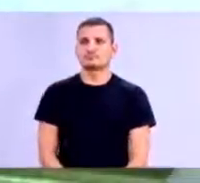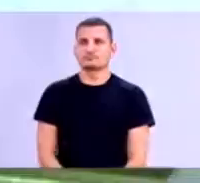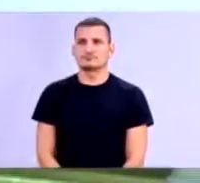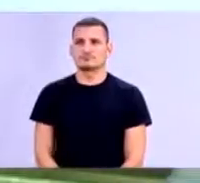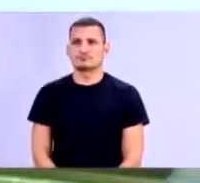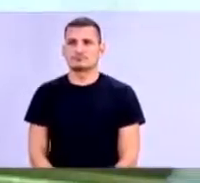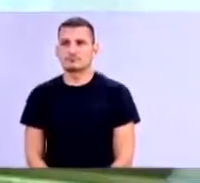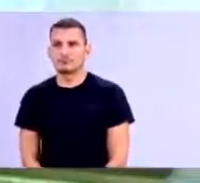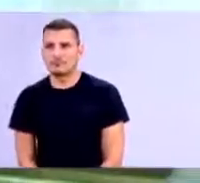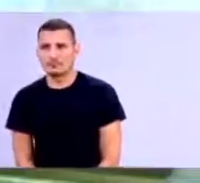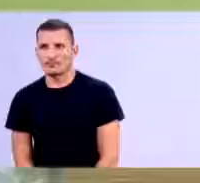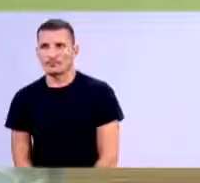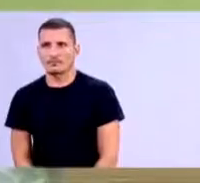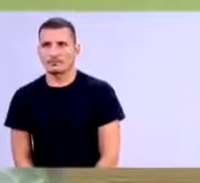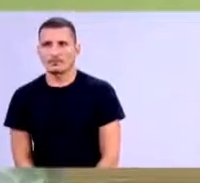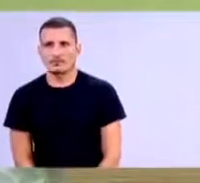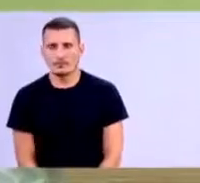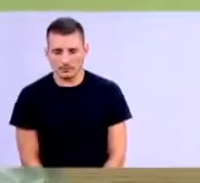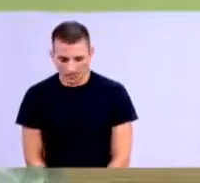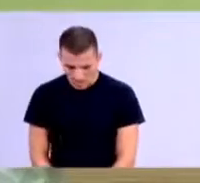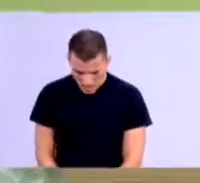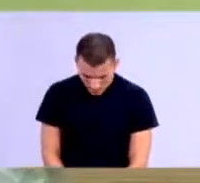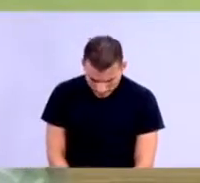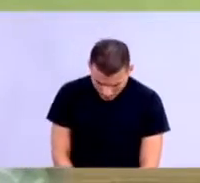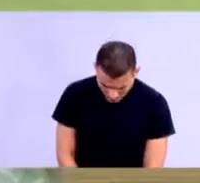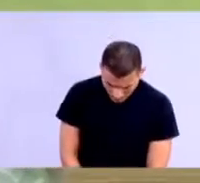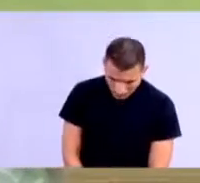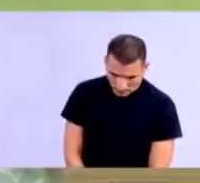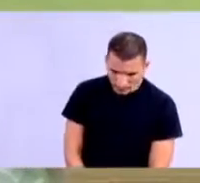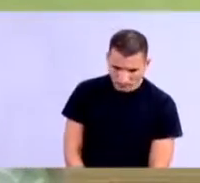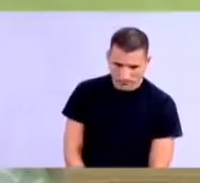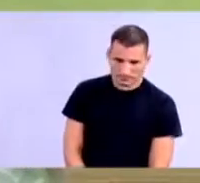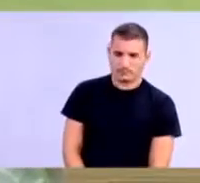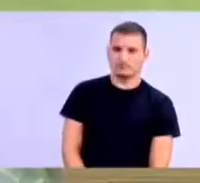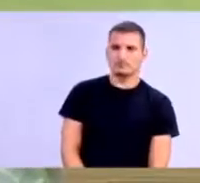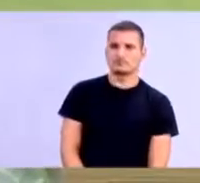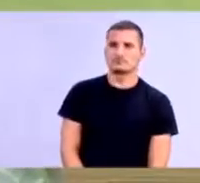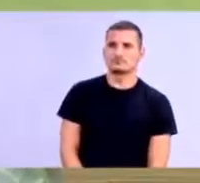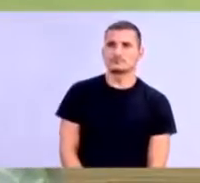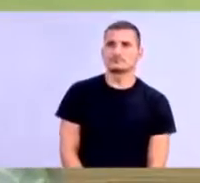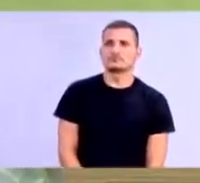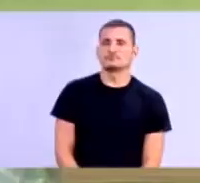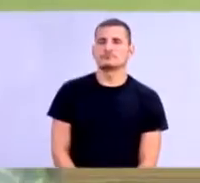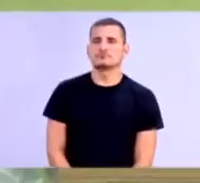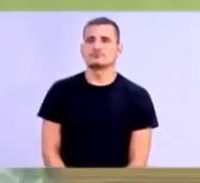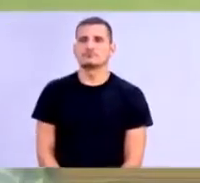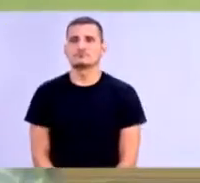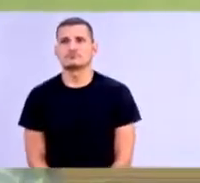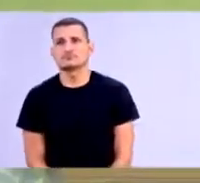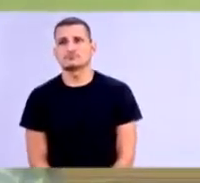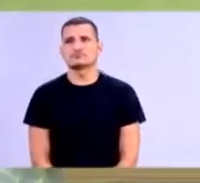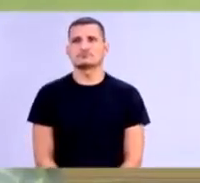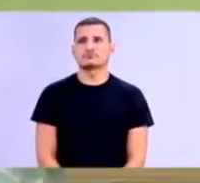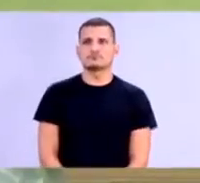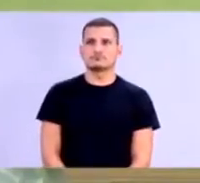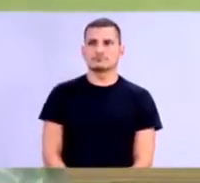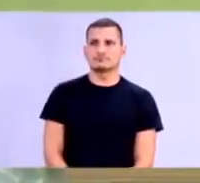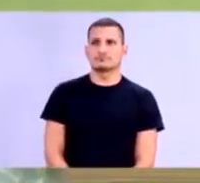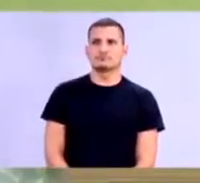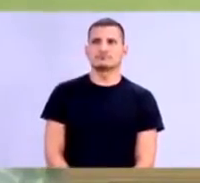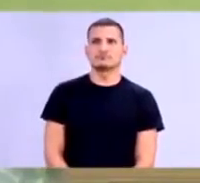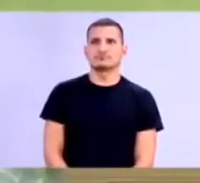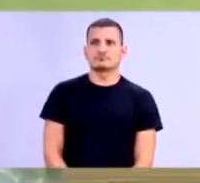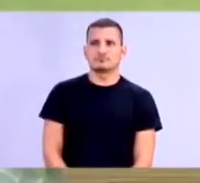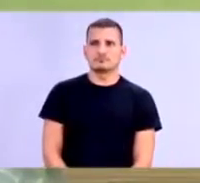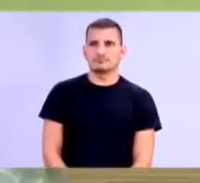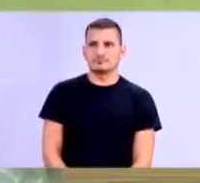Certo. Os alunos também já responderam essa daí. E os alunos lá de Nova Mamoré, a professora pediu para mandar um alô para os